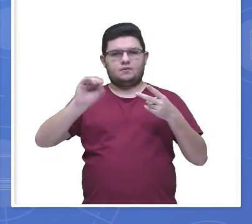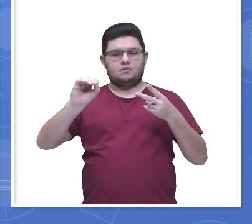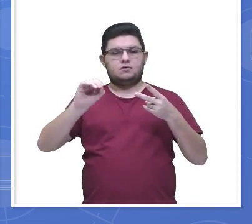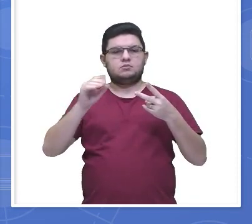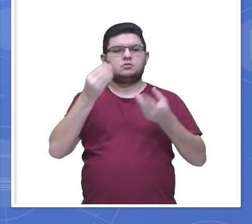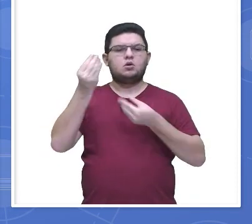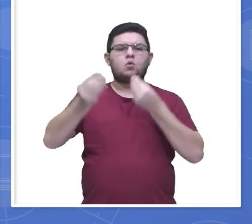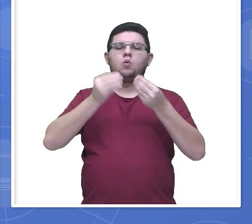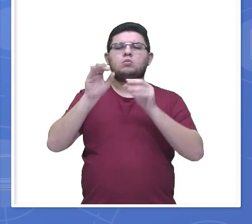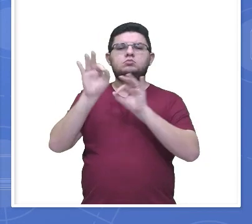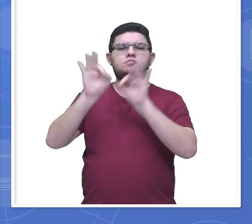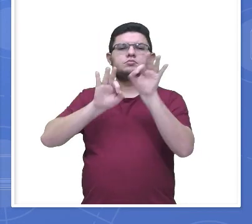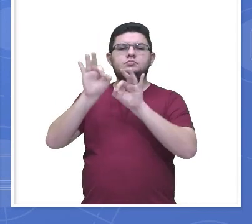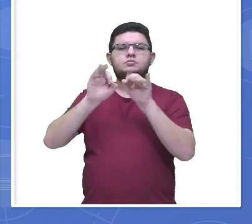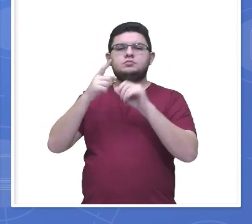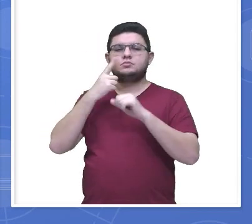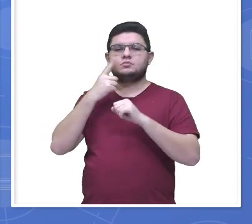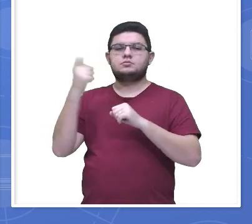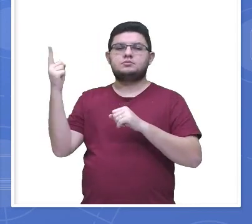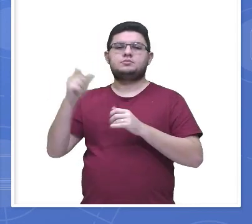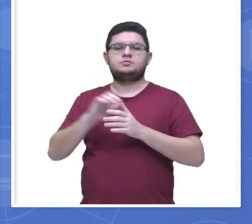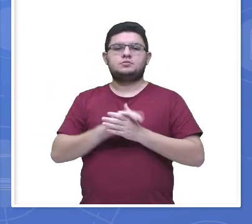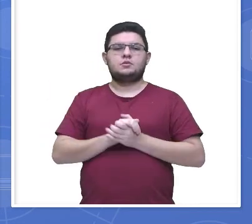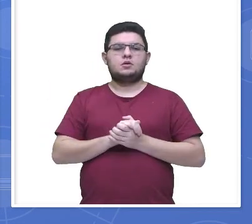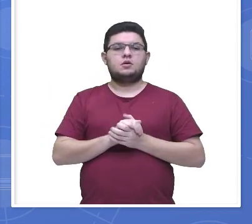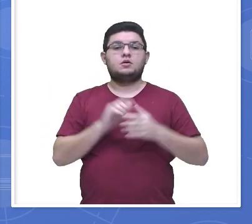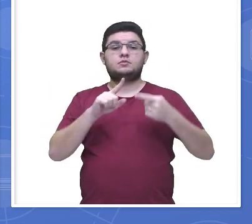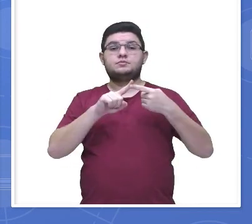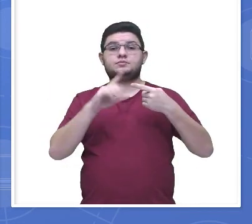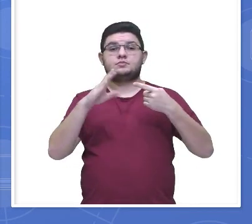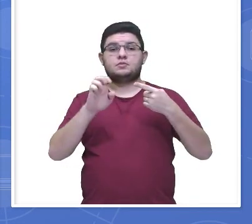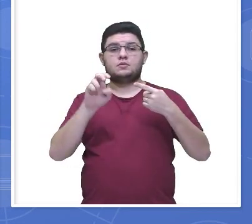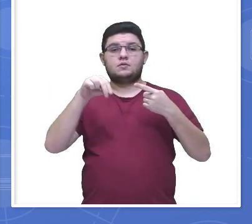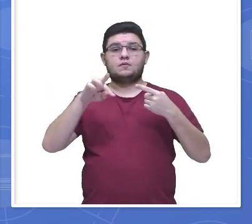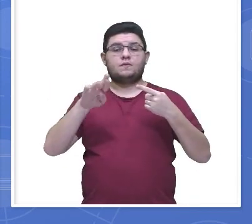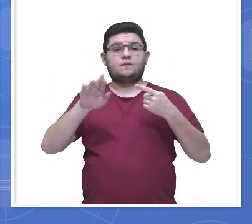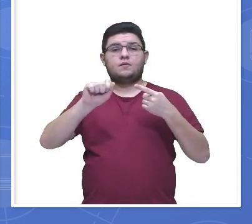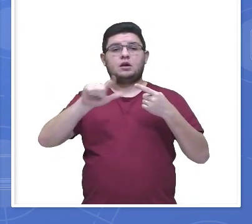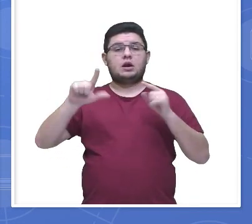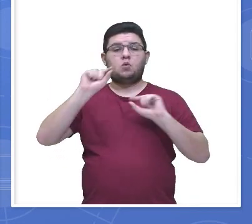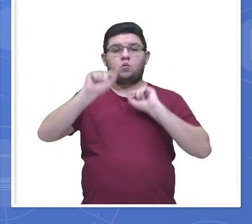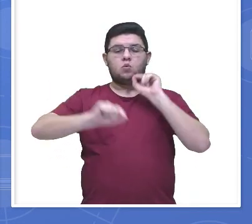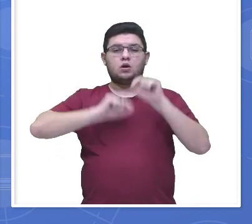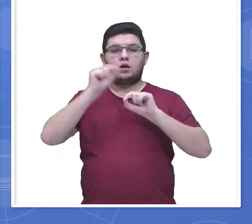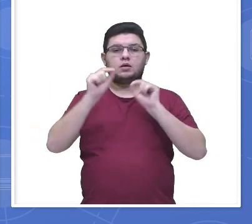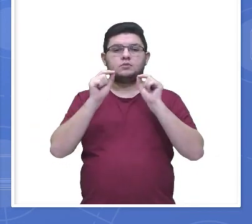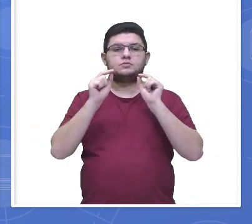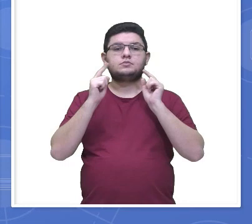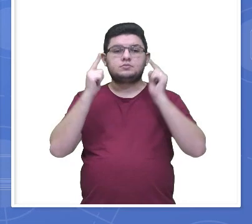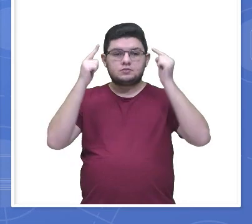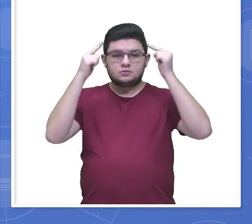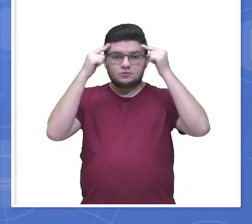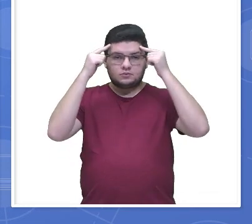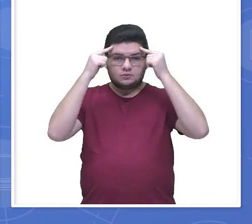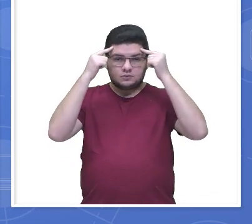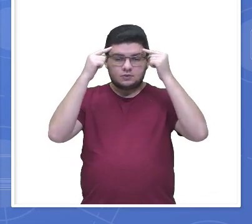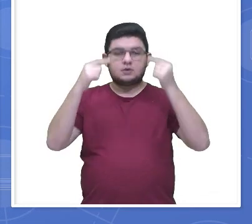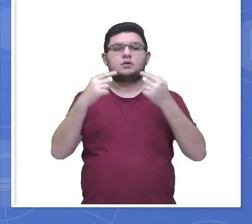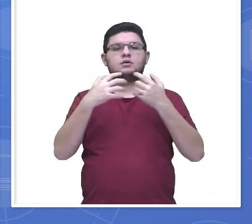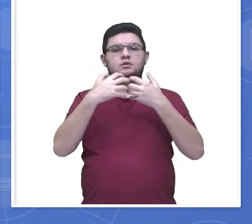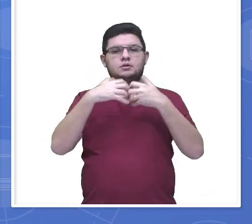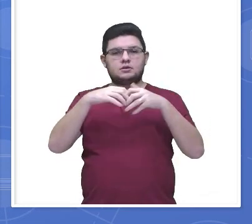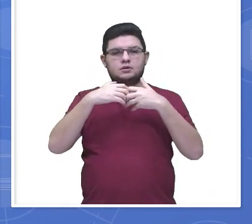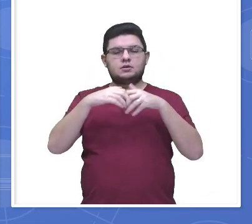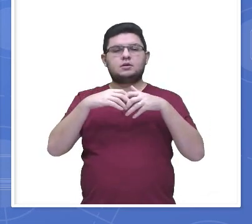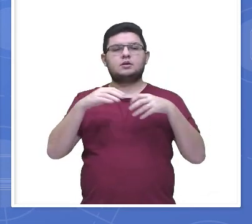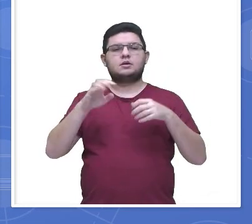divisão. Então, olha só. Sistema nervoso central compreende aqui, ó, o encéfalo, né? Essa parte